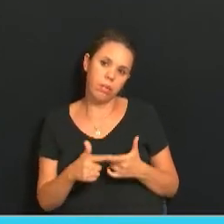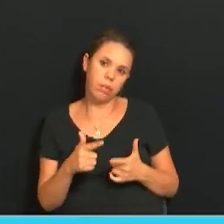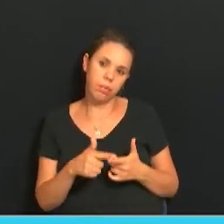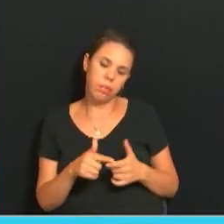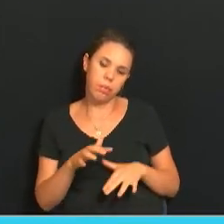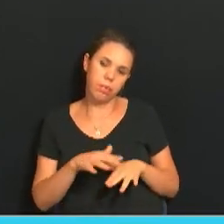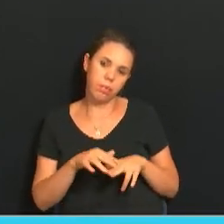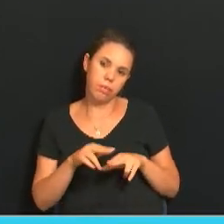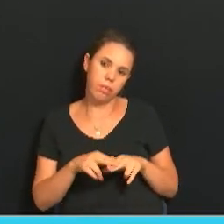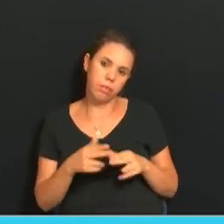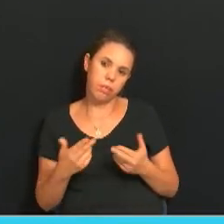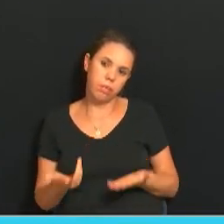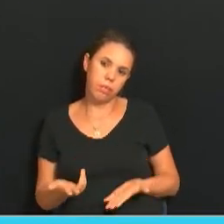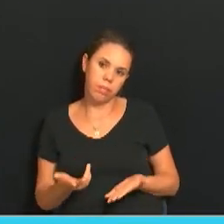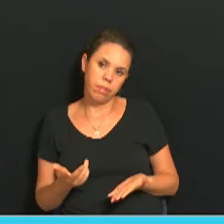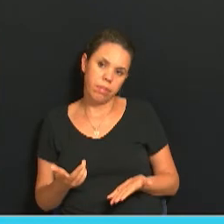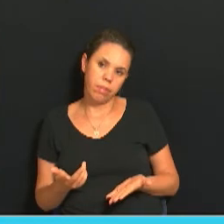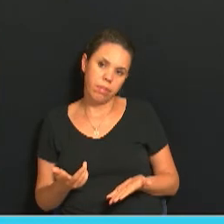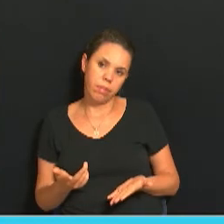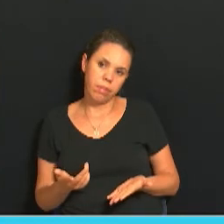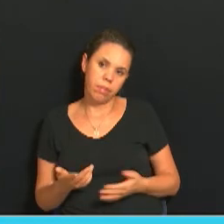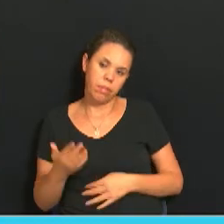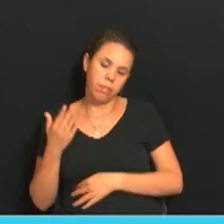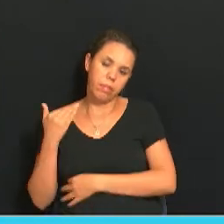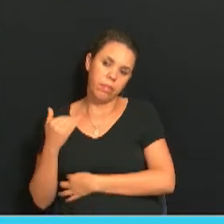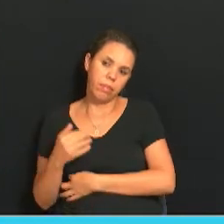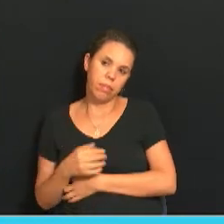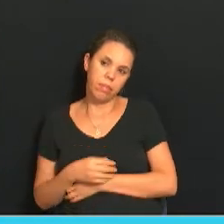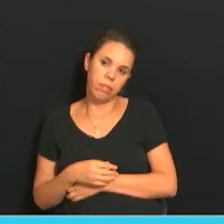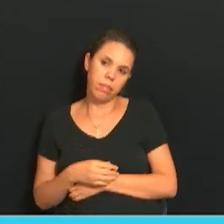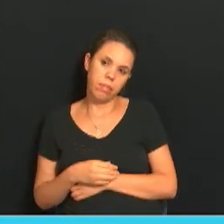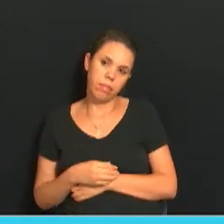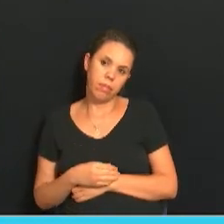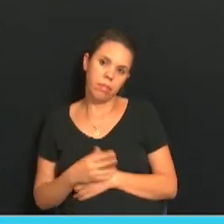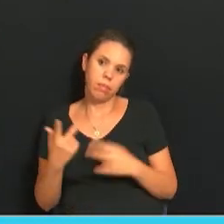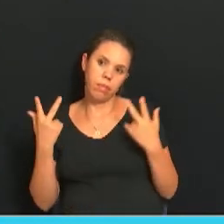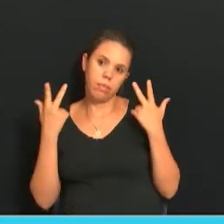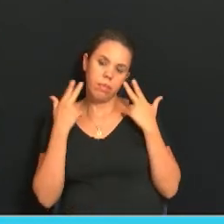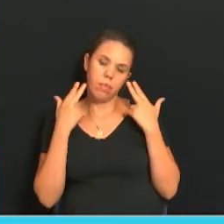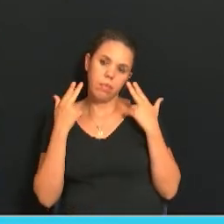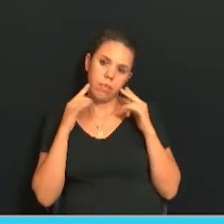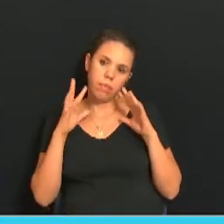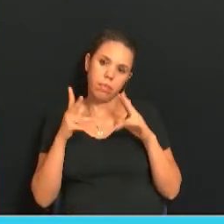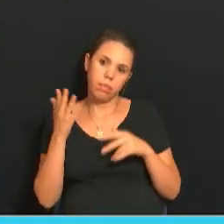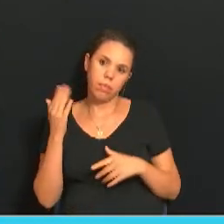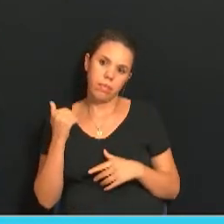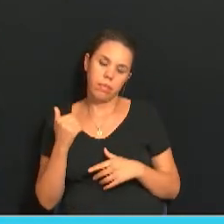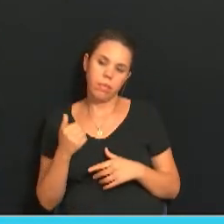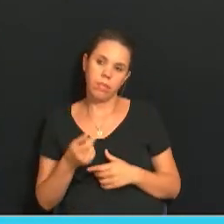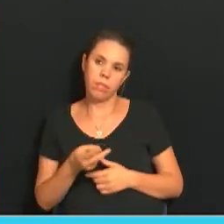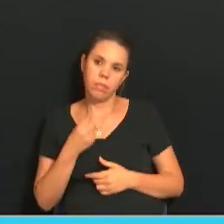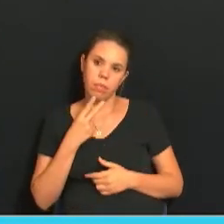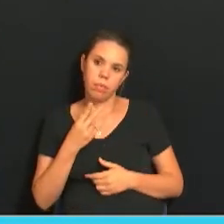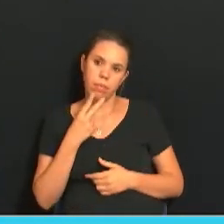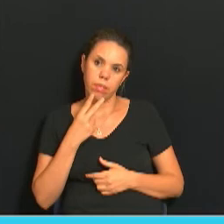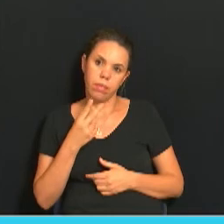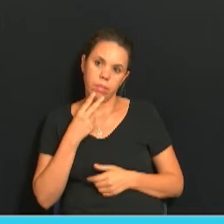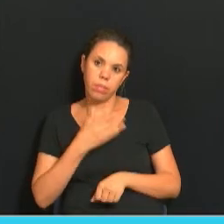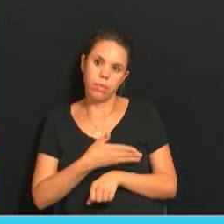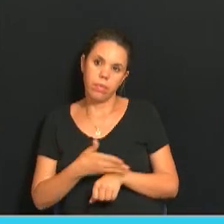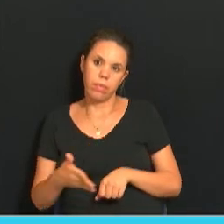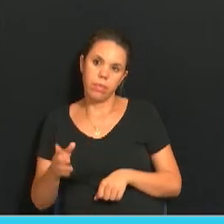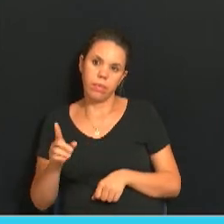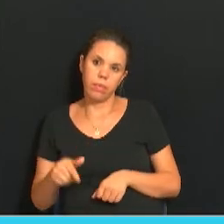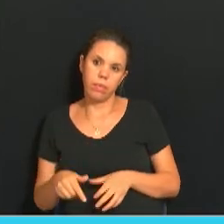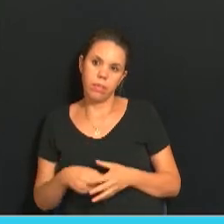agentes causais, isso é absolutamente conhecido. O mais comum, e todo mundo sabe, é o tabagismo, né? O hábito de fumar